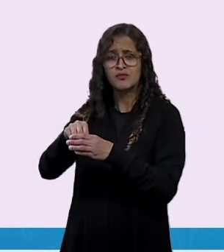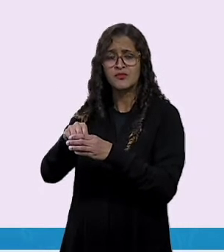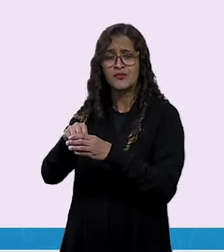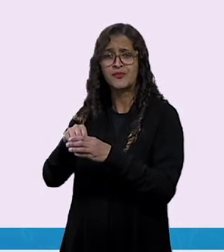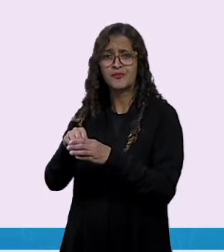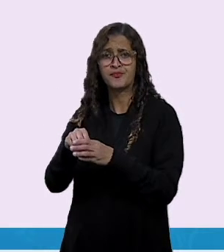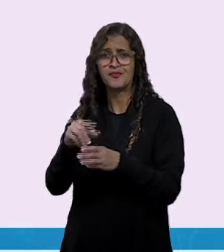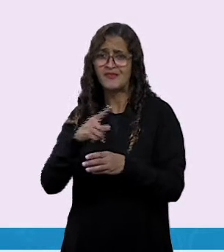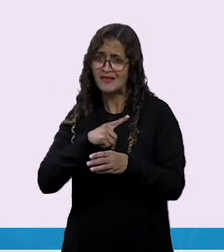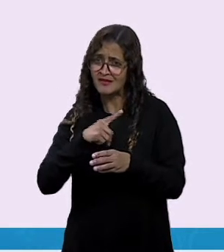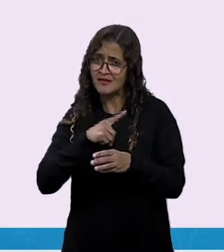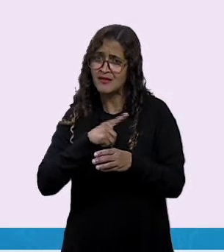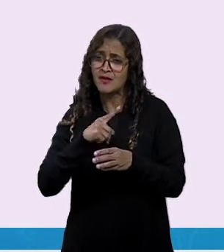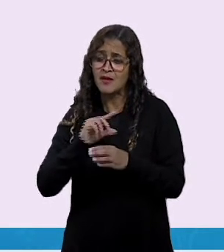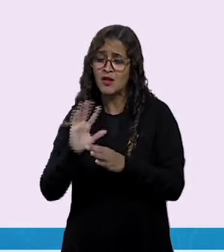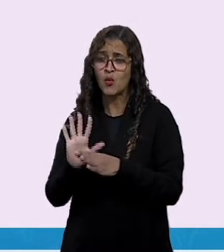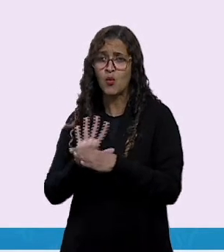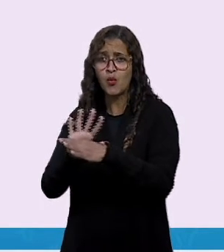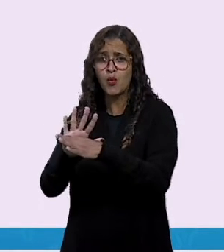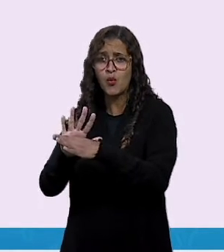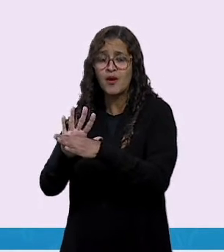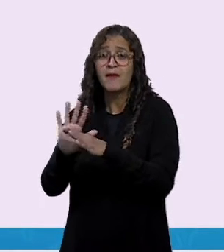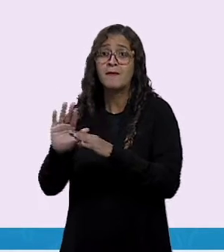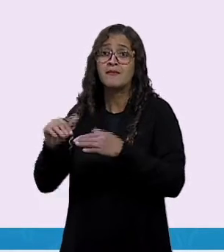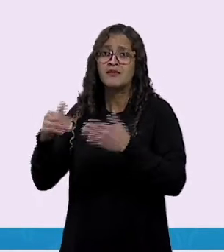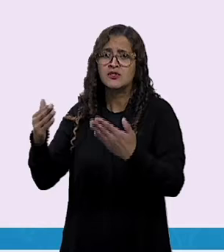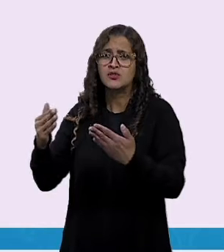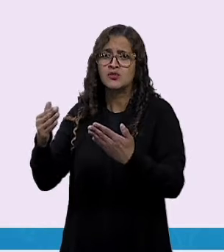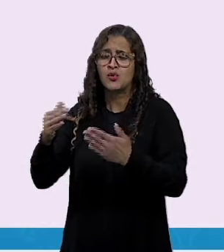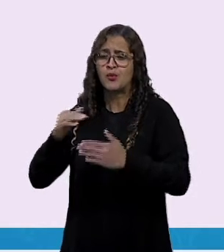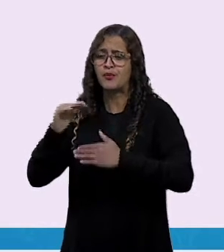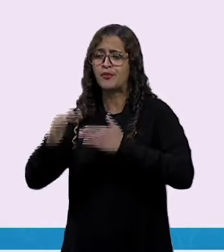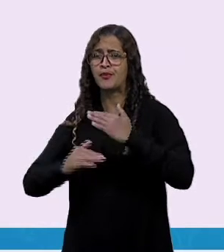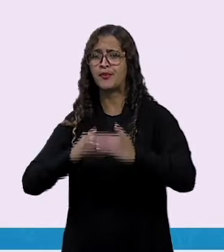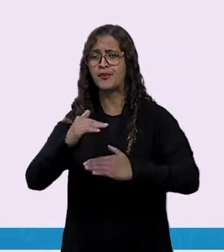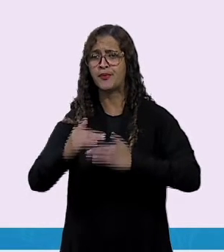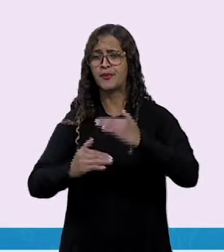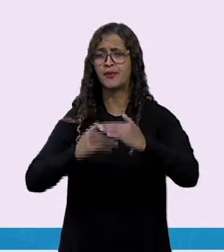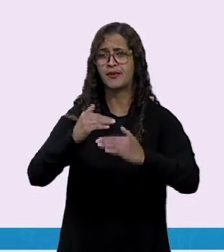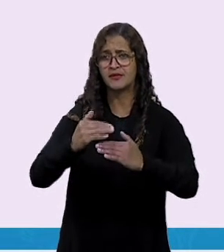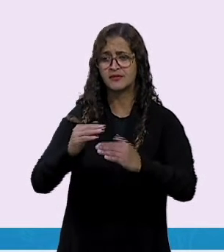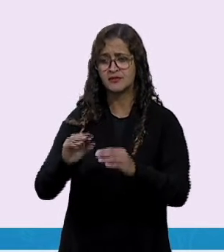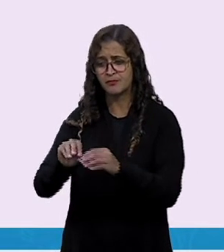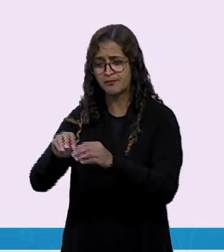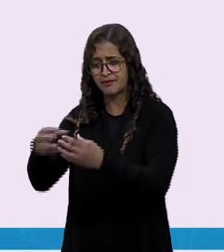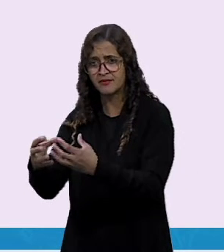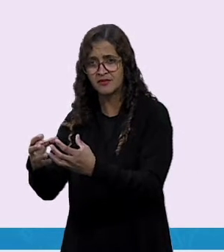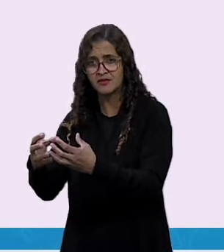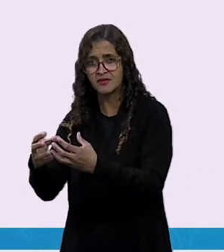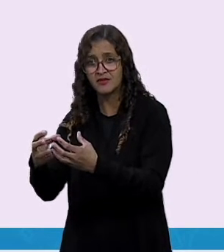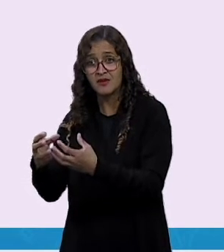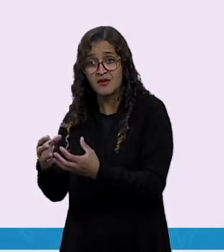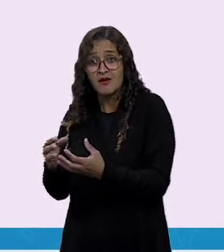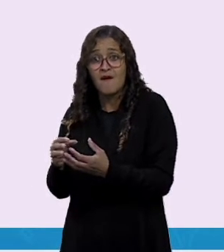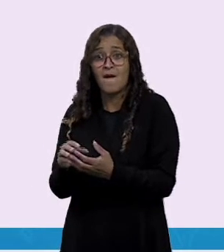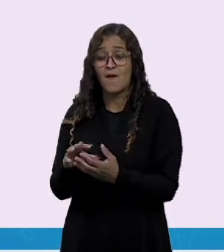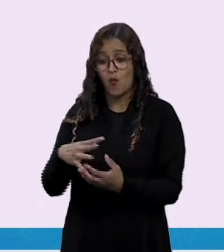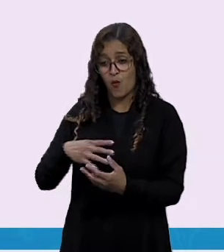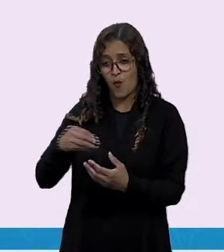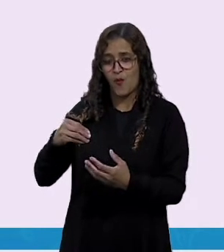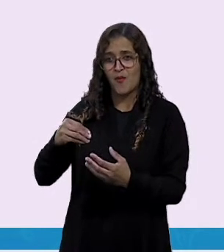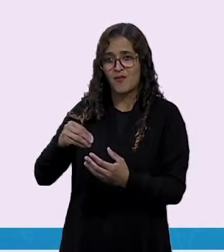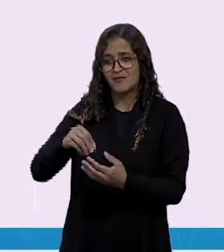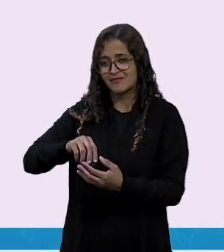o ovo já não existe mais. Se quebra o ovo ainda dentro dele, ele nasce sem estar no ovo. Olha aqui alguns exemplos para vocês, ó.